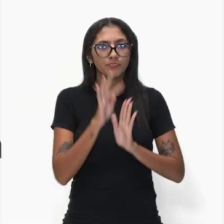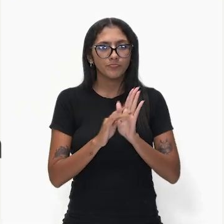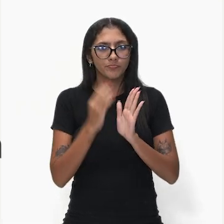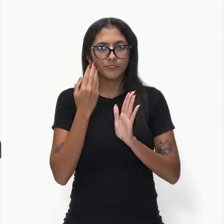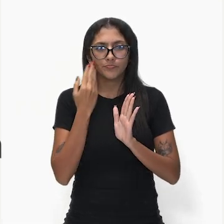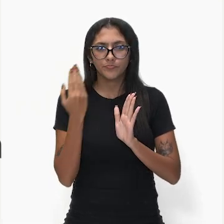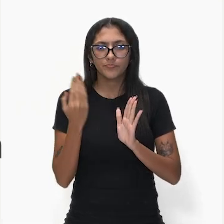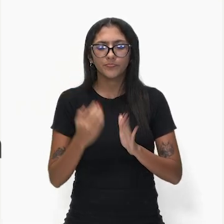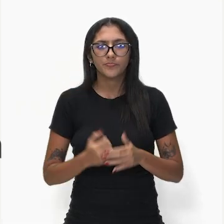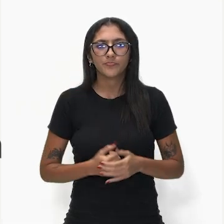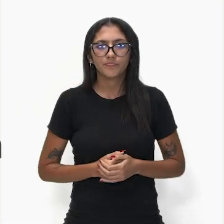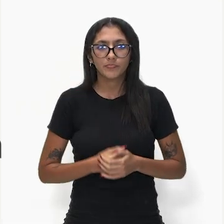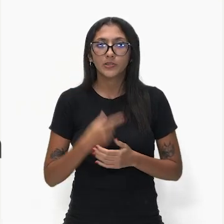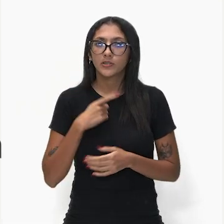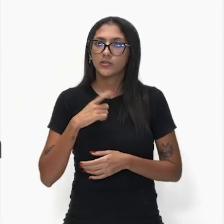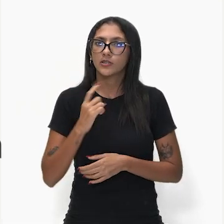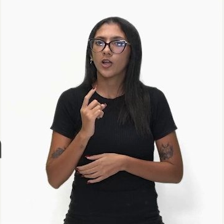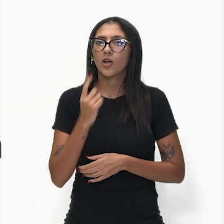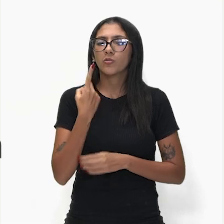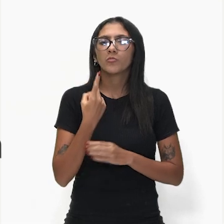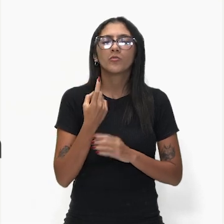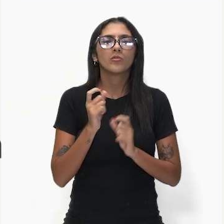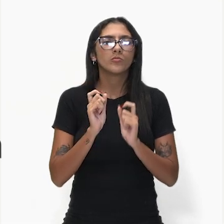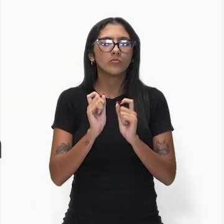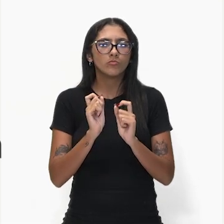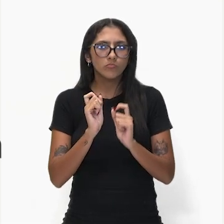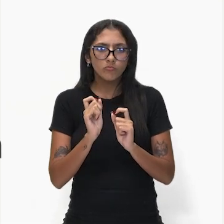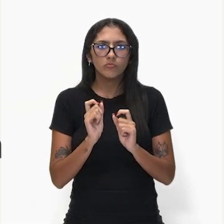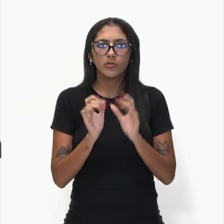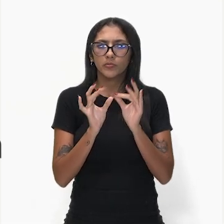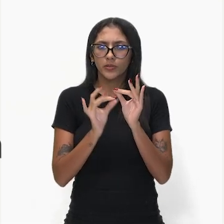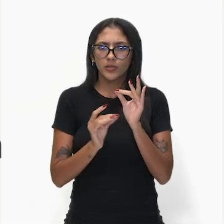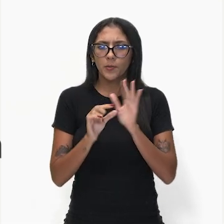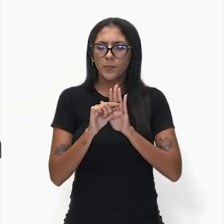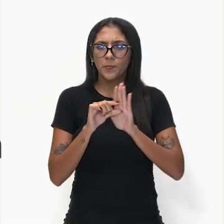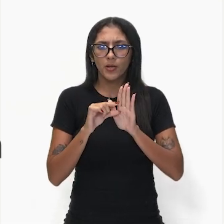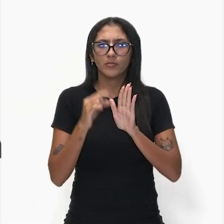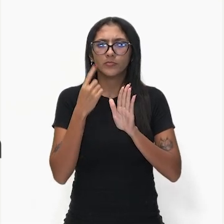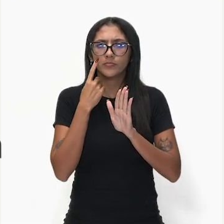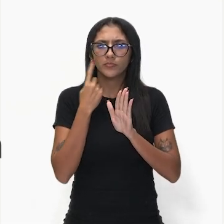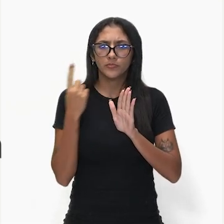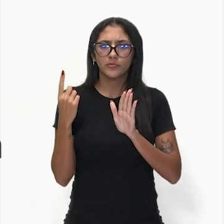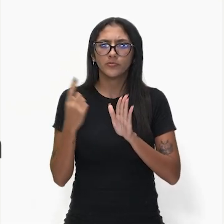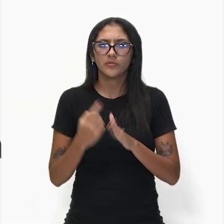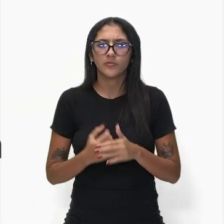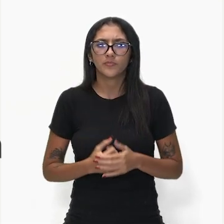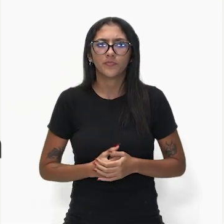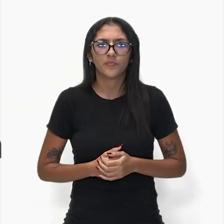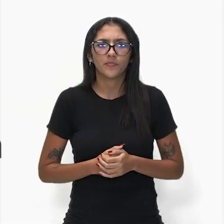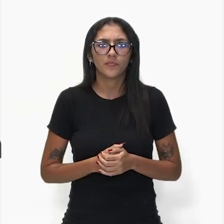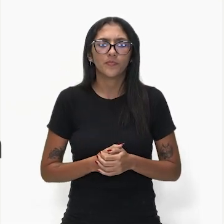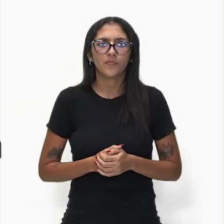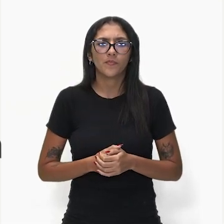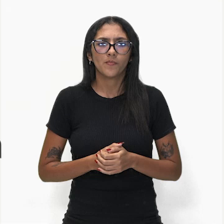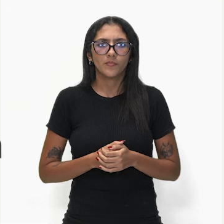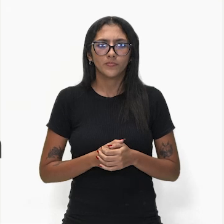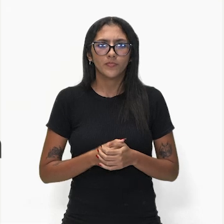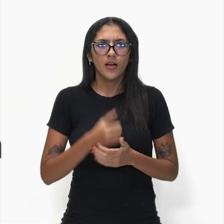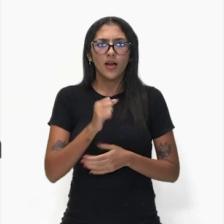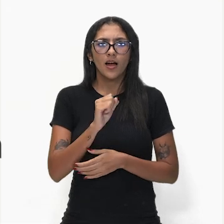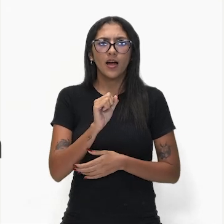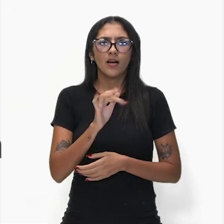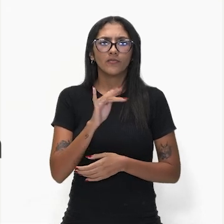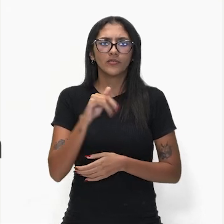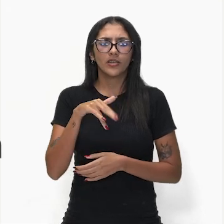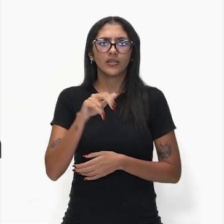eu tenho aqui que chamar a atenção para exatamente esse trecho. Afinal, ali estavam, foi realmente com dificuldade que os